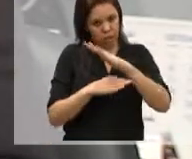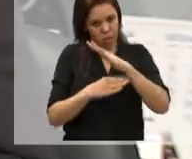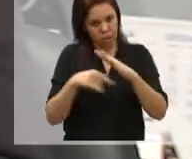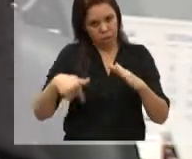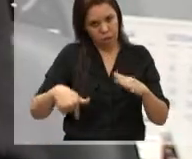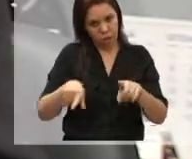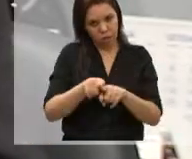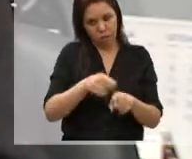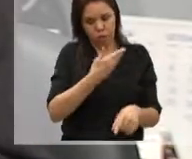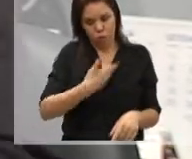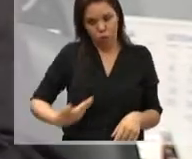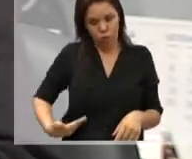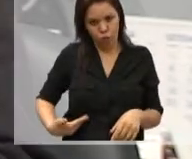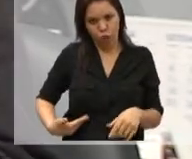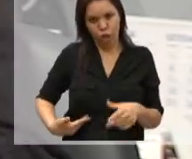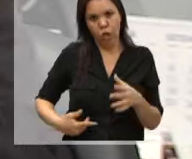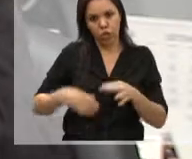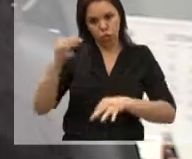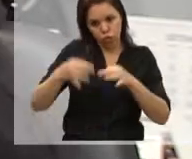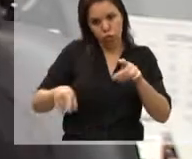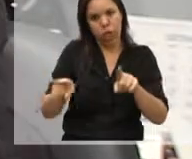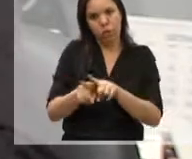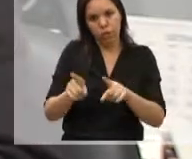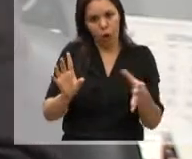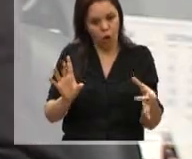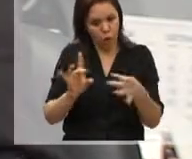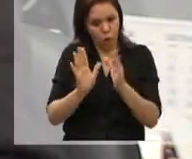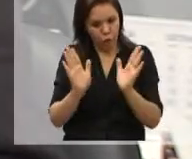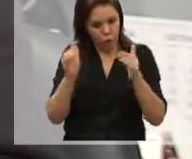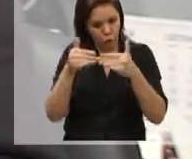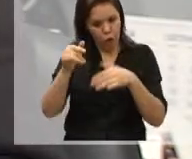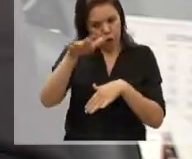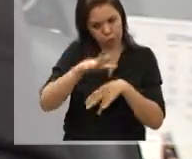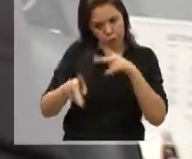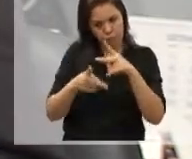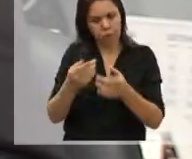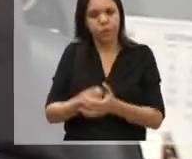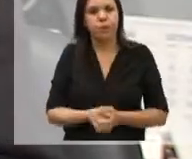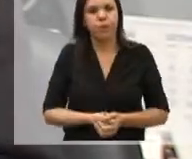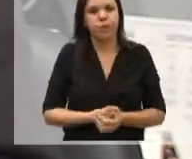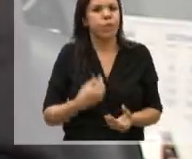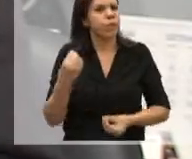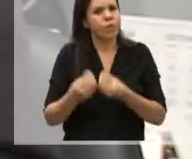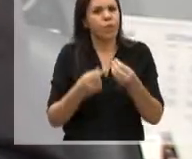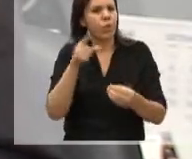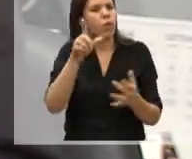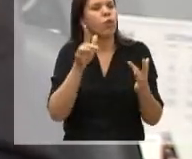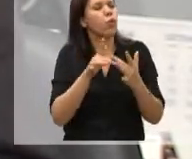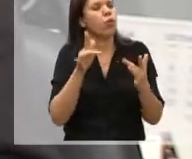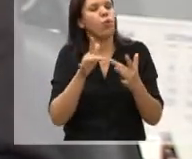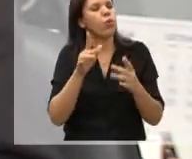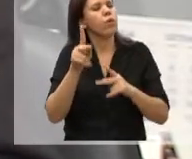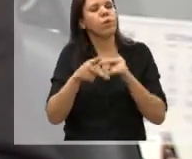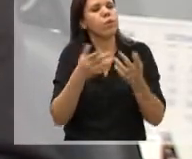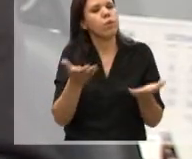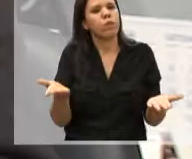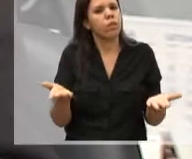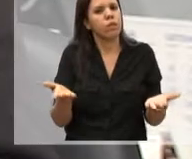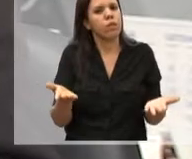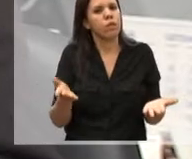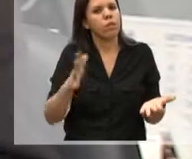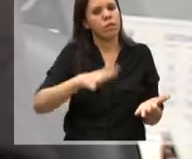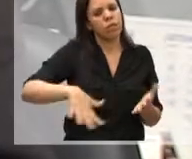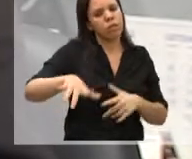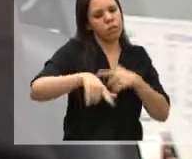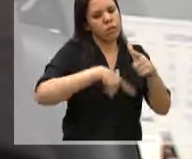Executivo como o Judiciário, tem que estar também focado nessas pessoas. como que é o seu contato com a população? Parte do